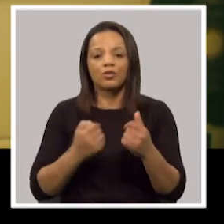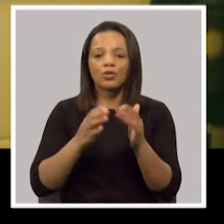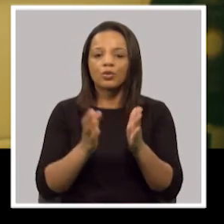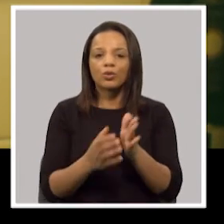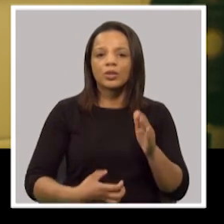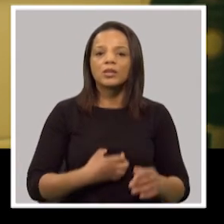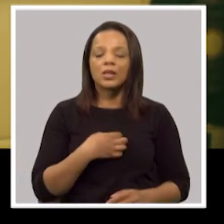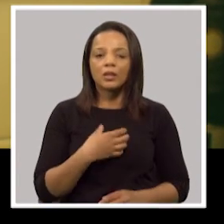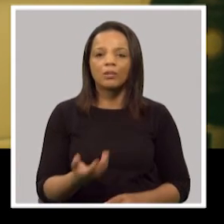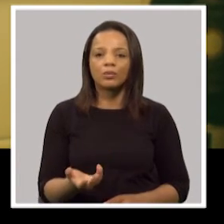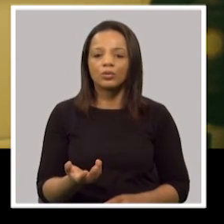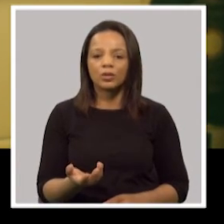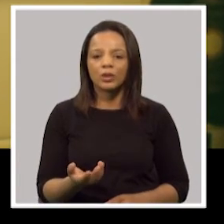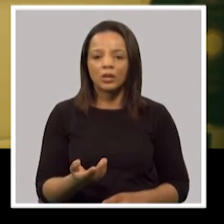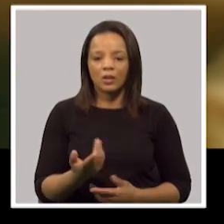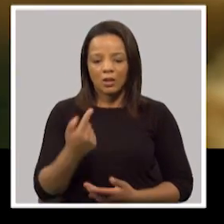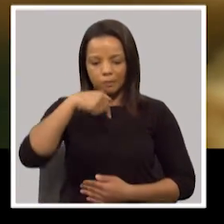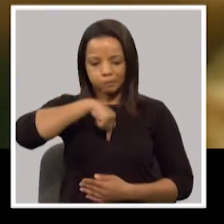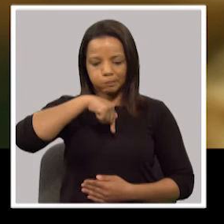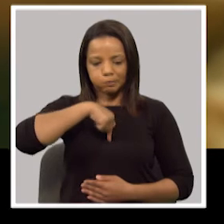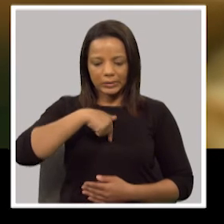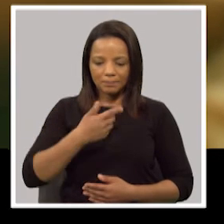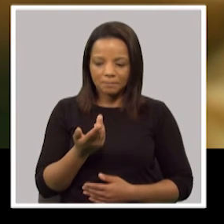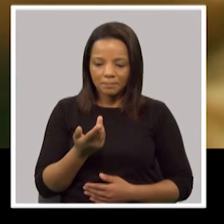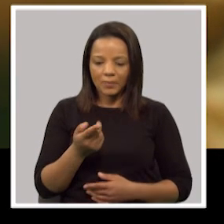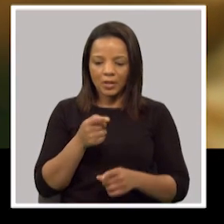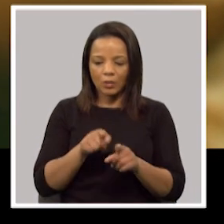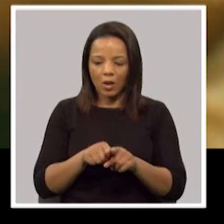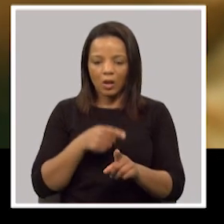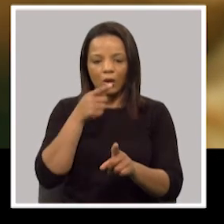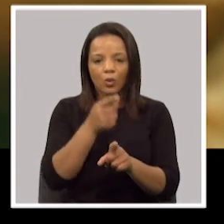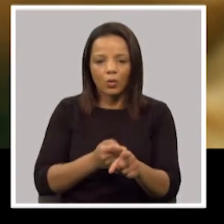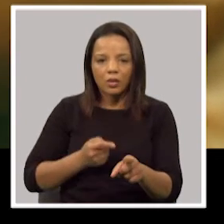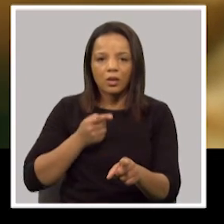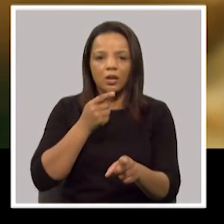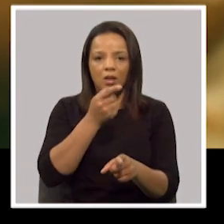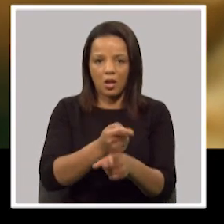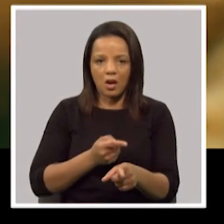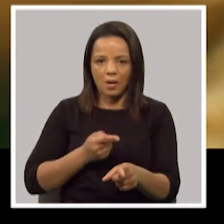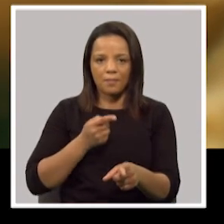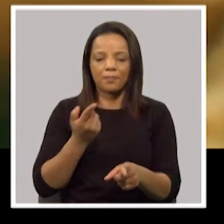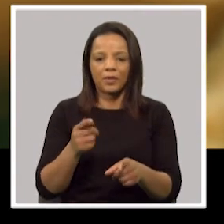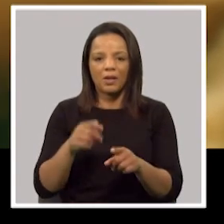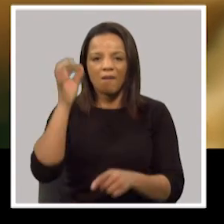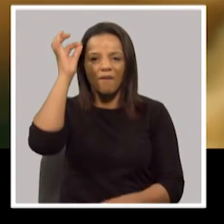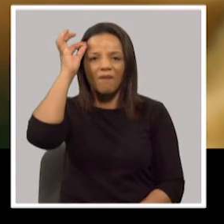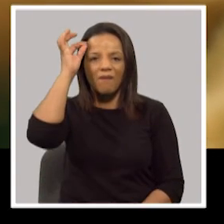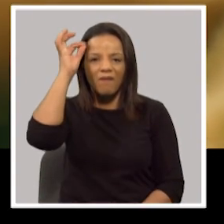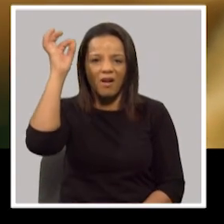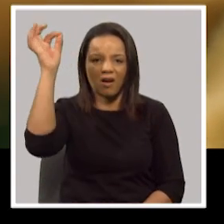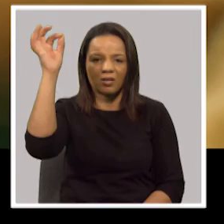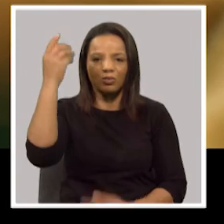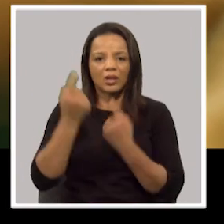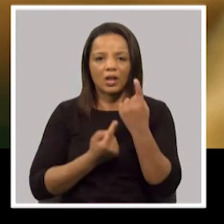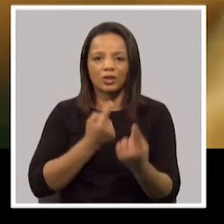as vezes sentimos um bocado dentro de uma rotina, dentro daquilo, um bocado fartos daquilo